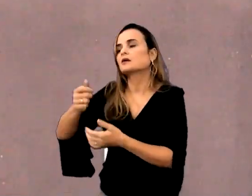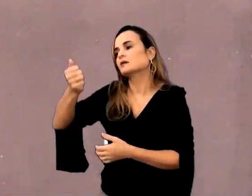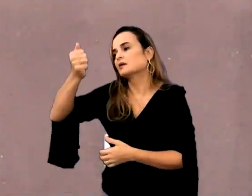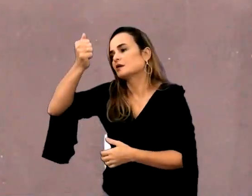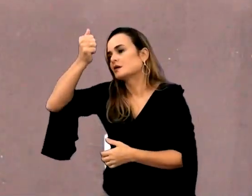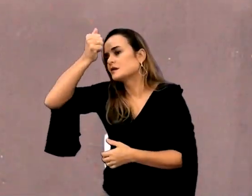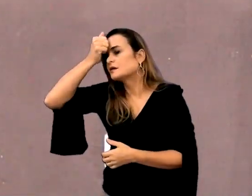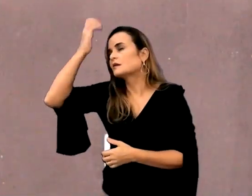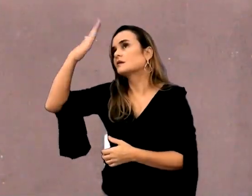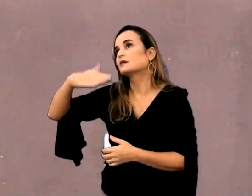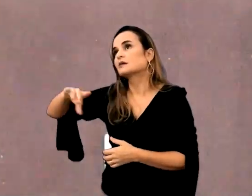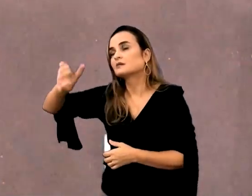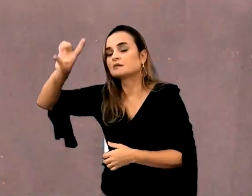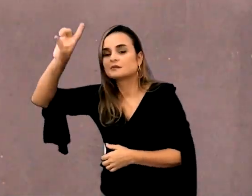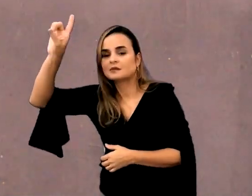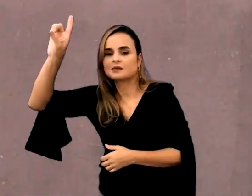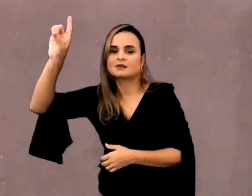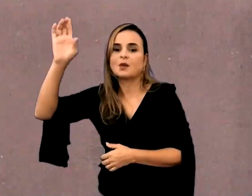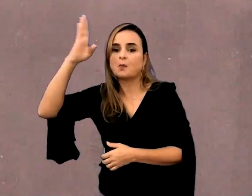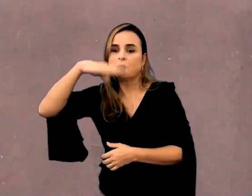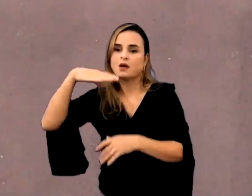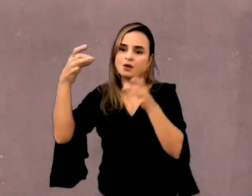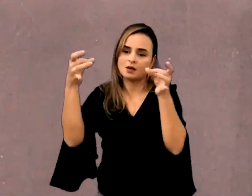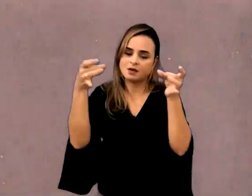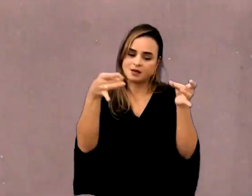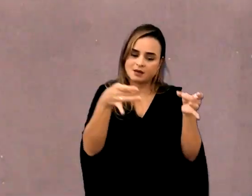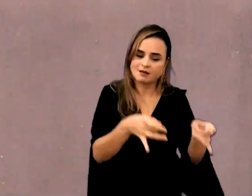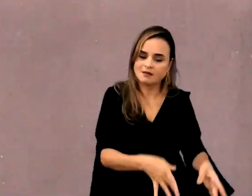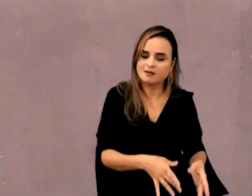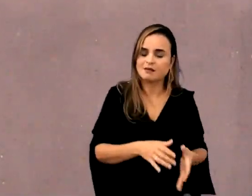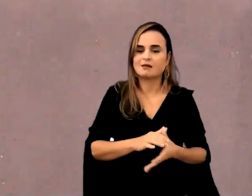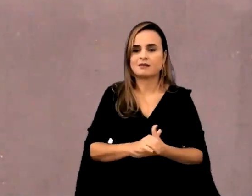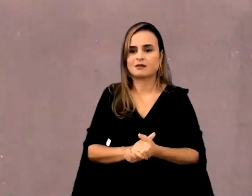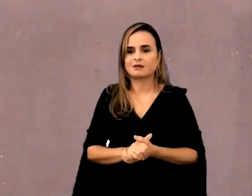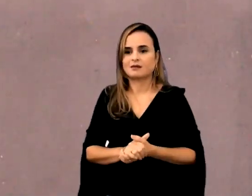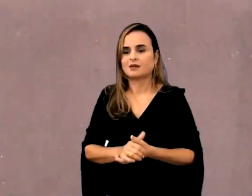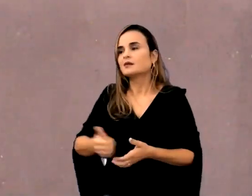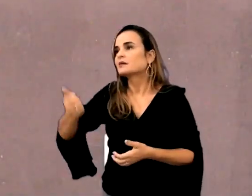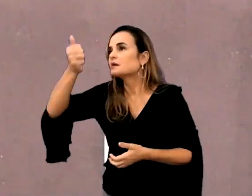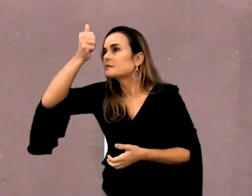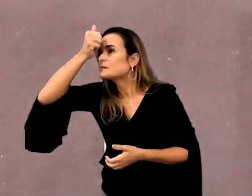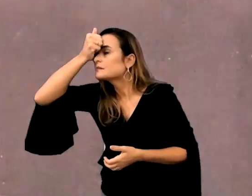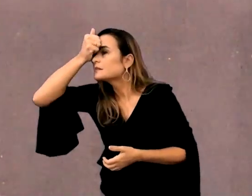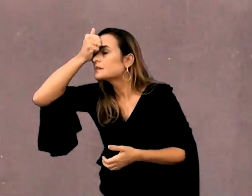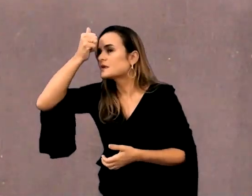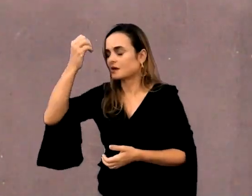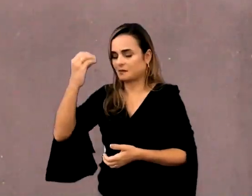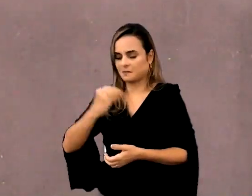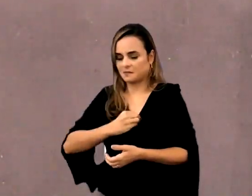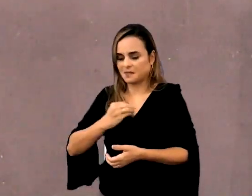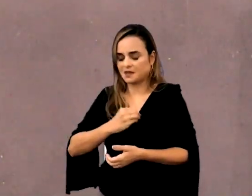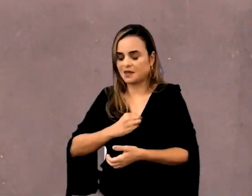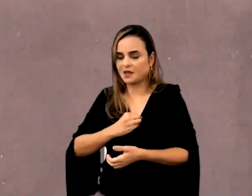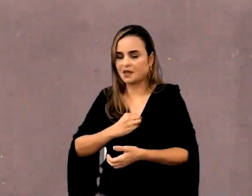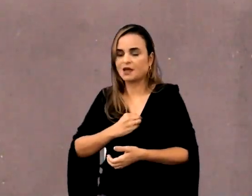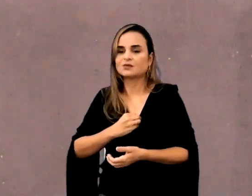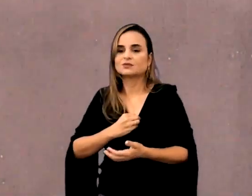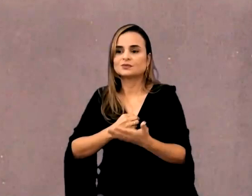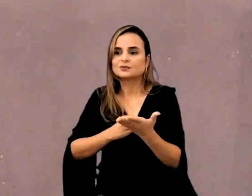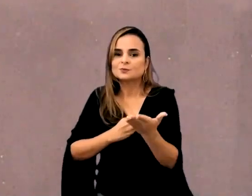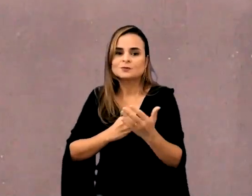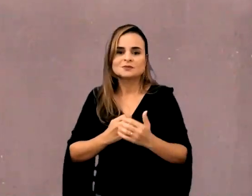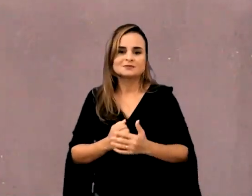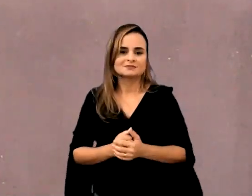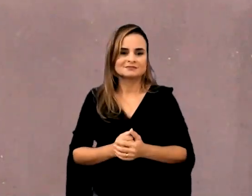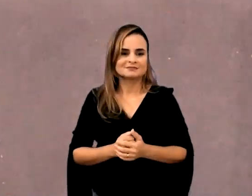caminhos, quando realmente esse povo confessar o pecado que está escondido no seu